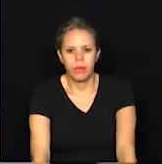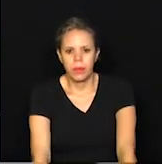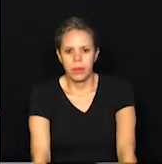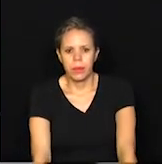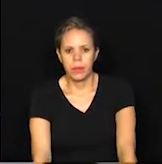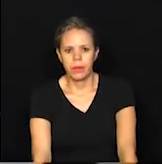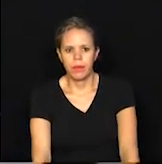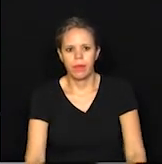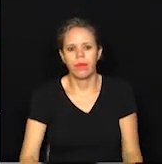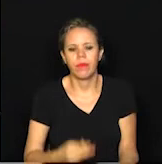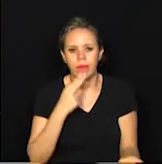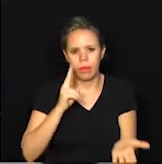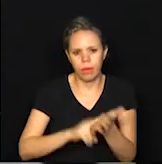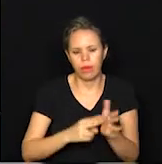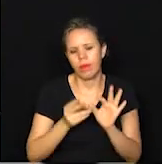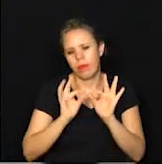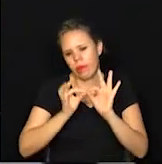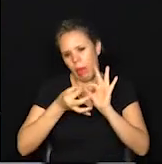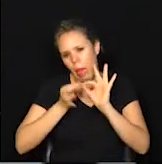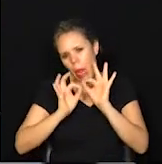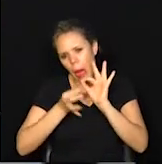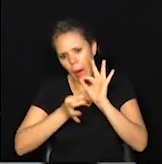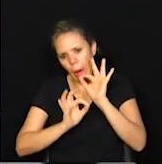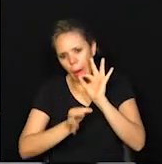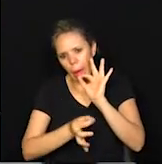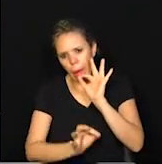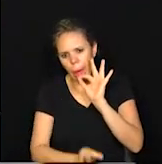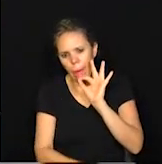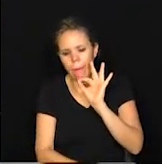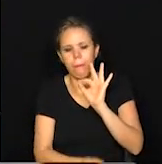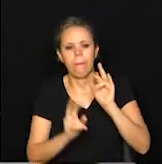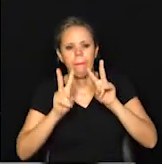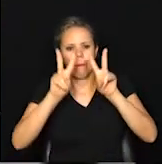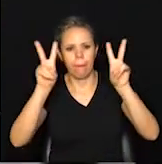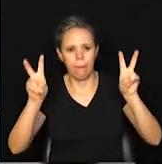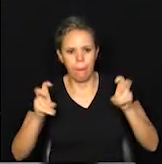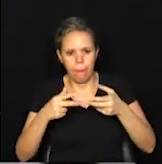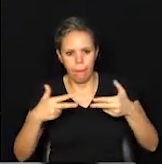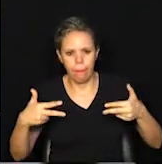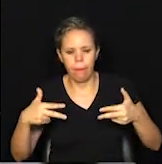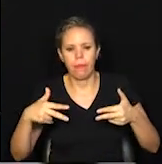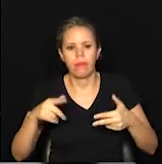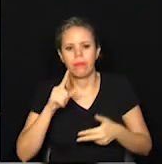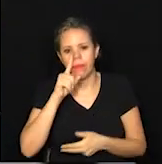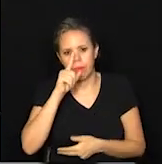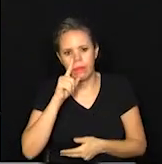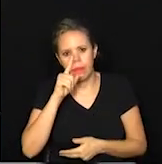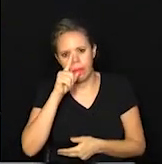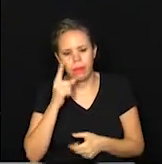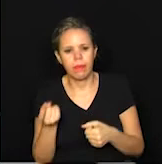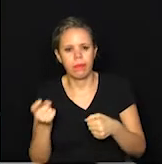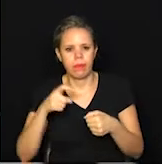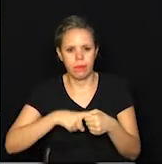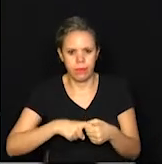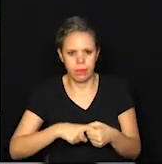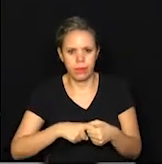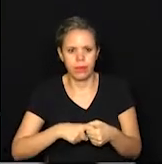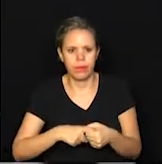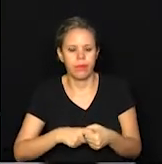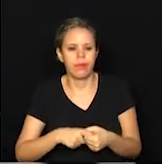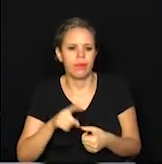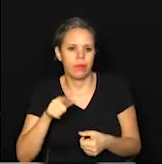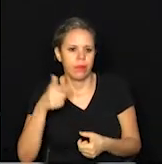A carta do coletivo é longa, tá? Fala sobre todos os aspectos aí perigosos desse retorno que eles